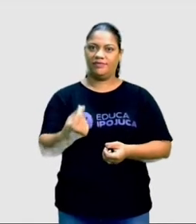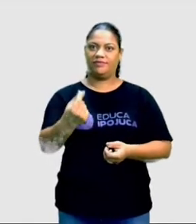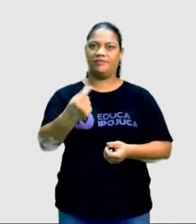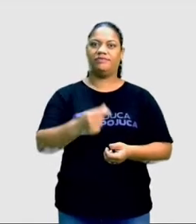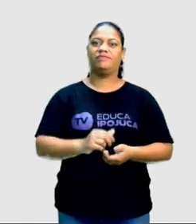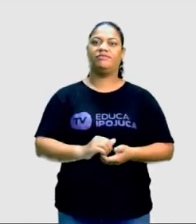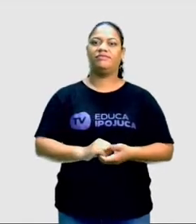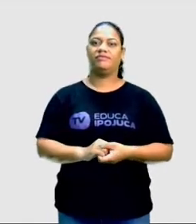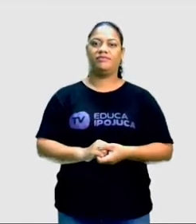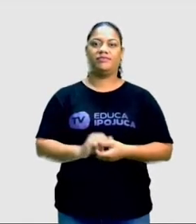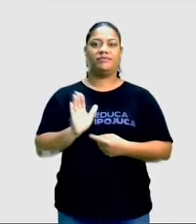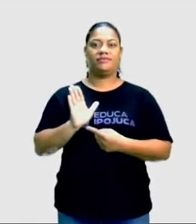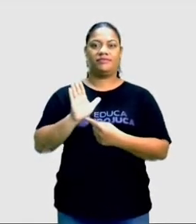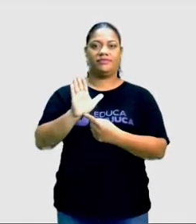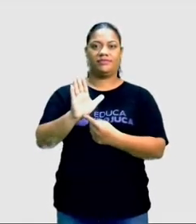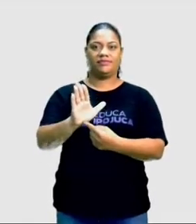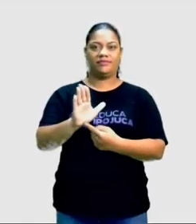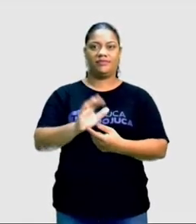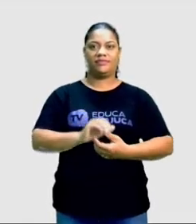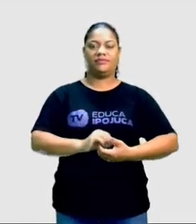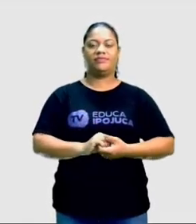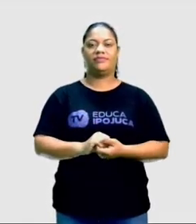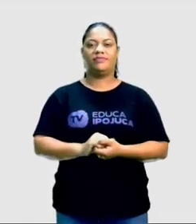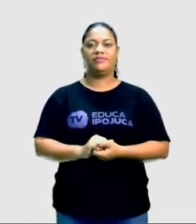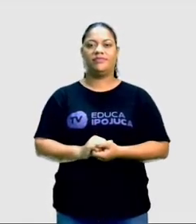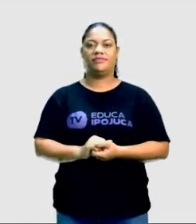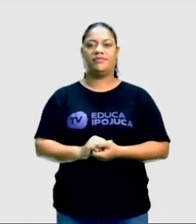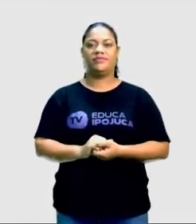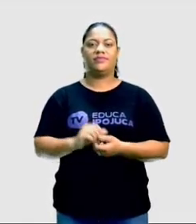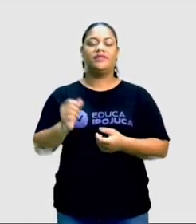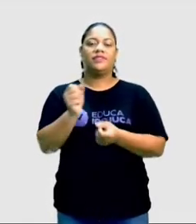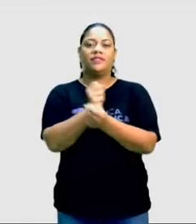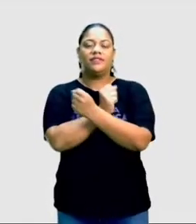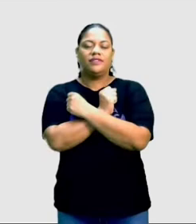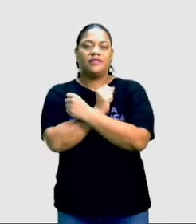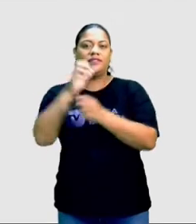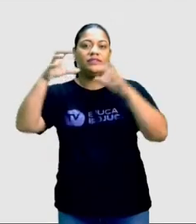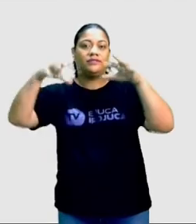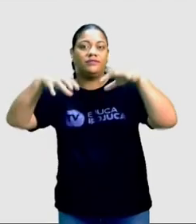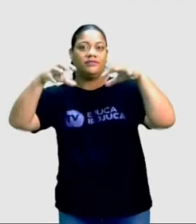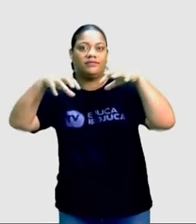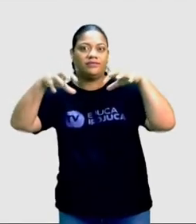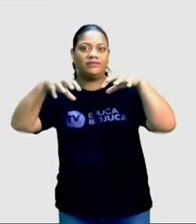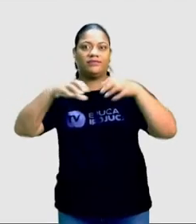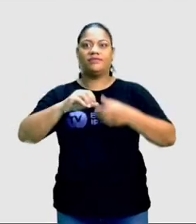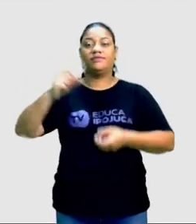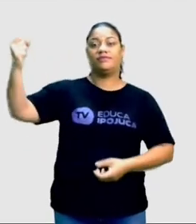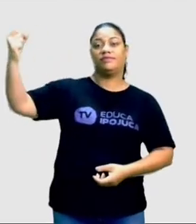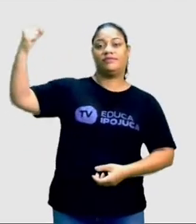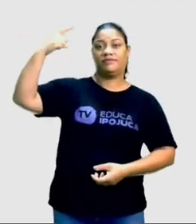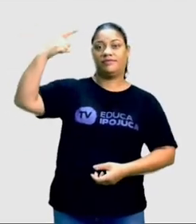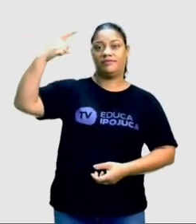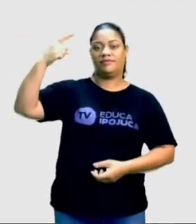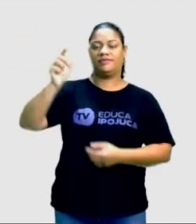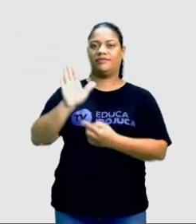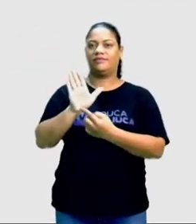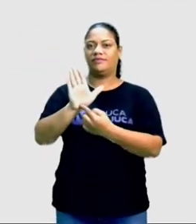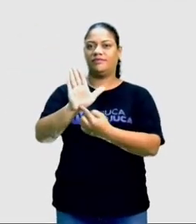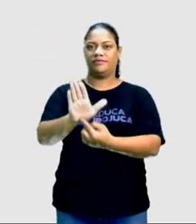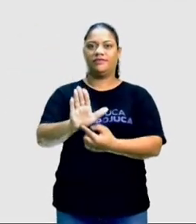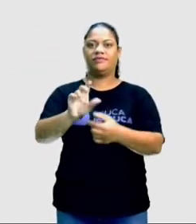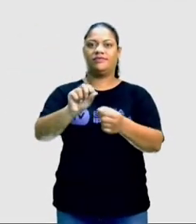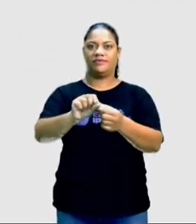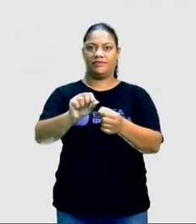Aqui, apresentando que a condição do inverno, do verão, de acordo com o sombreamento que esse instrumento